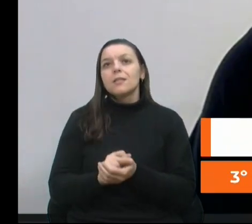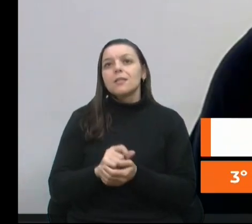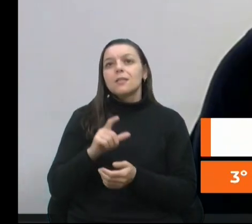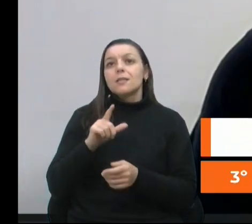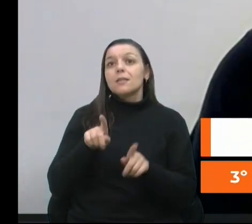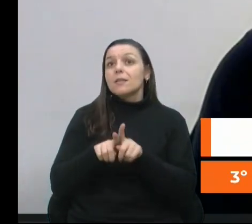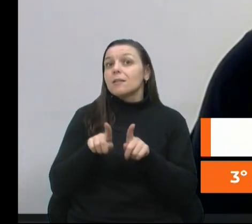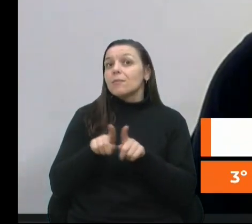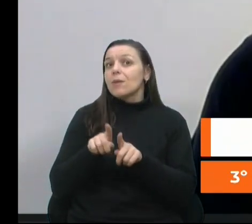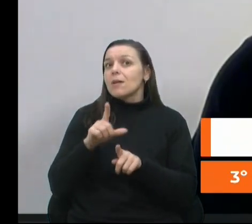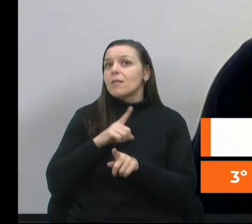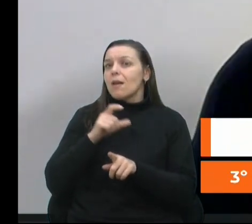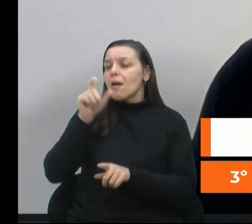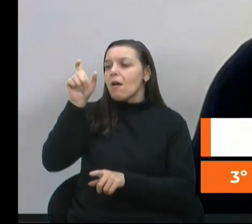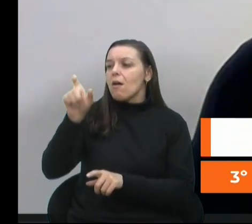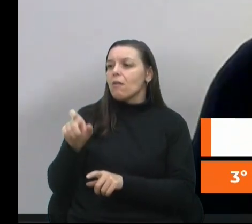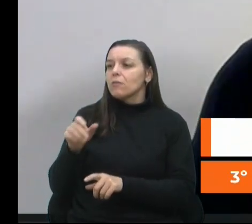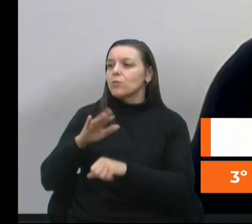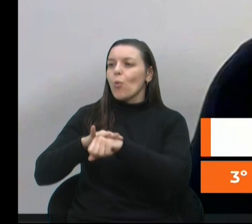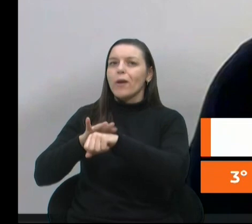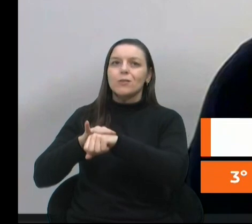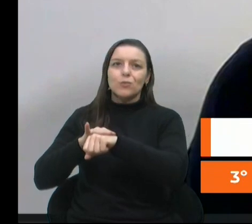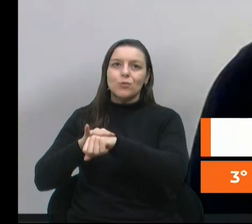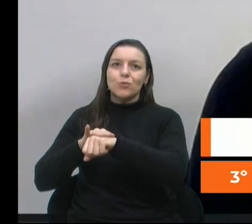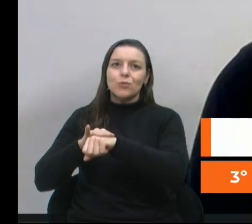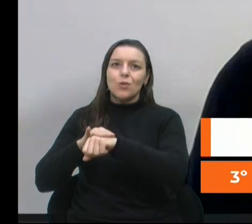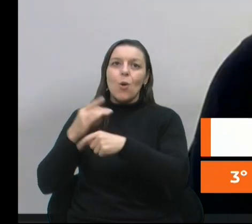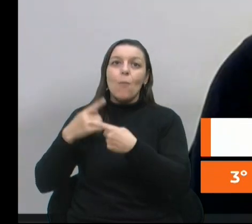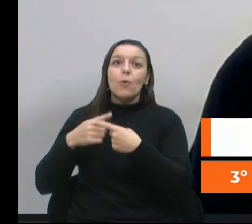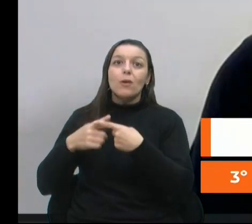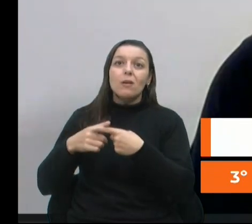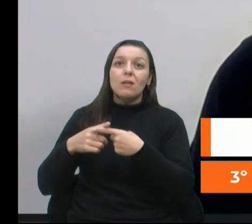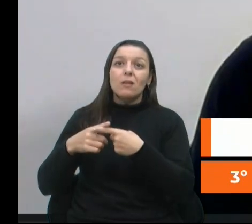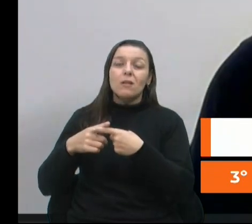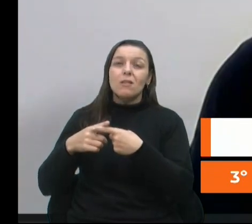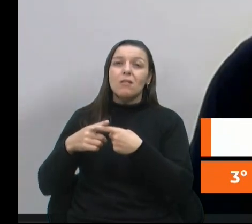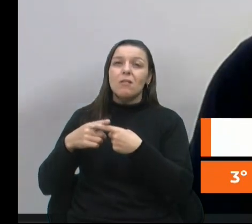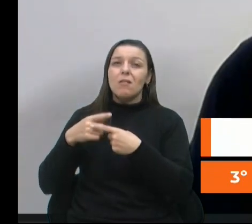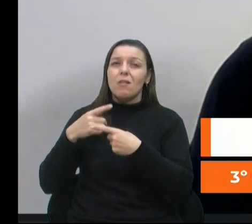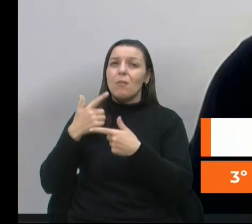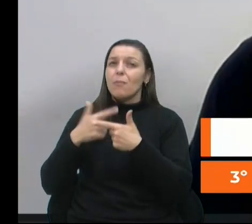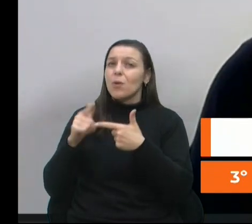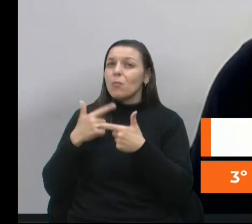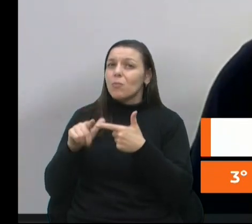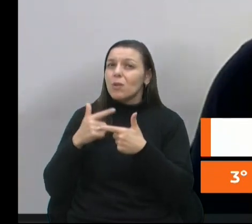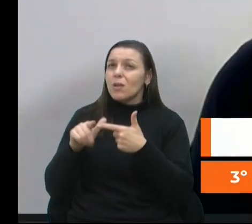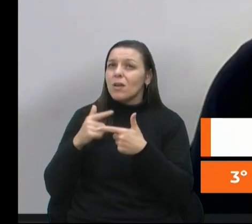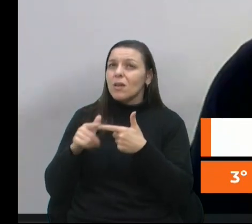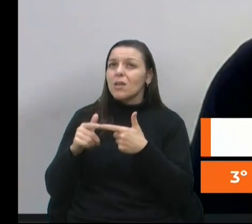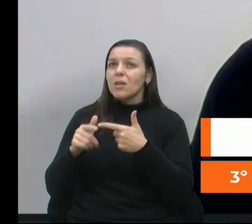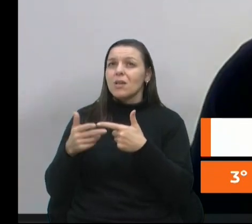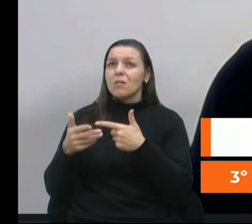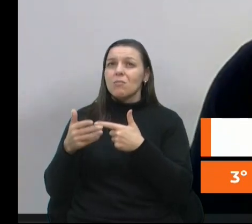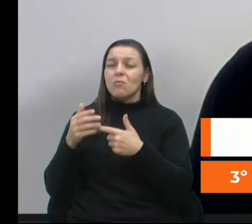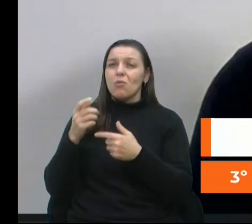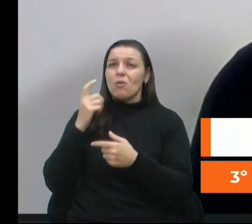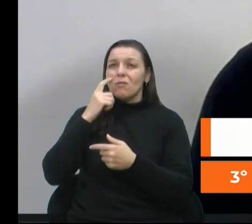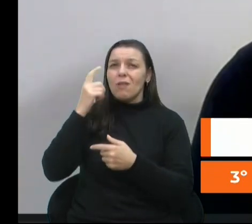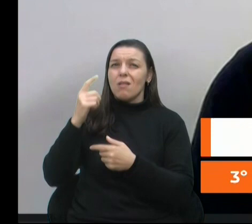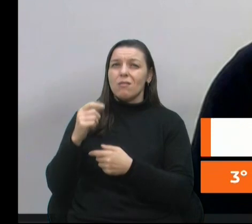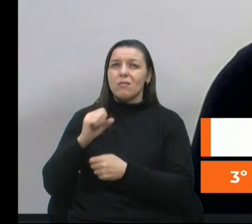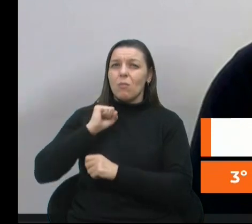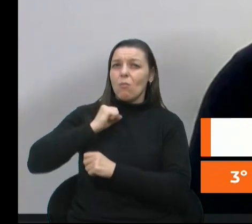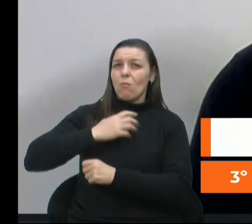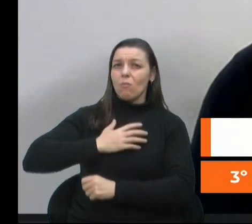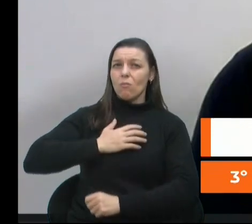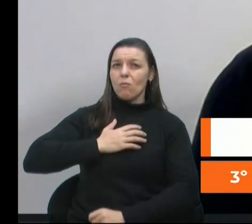motivos que a gente está tendo tanto adoecimento, que a gente está tendo tantos problemas com autoflagelo, com ideação suicida,